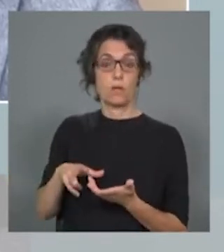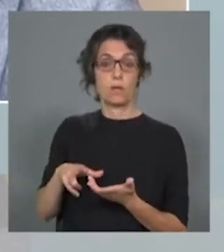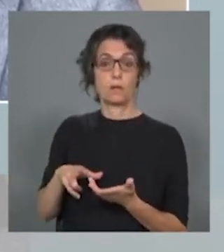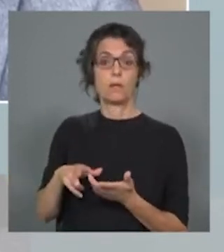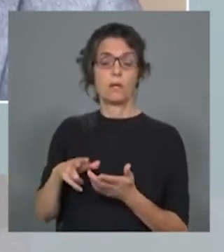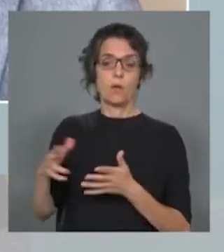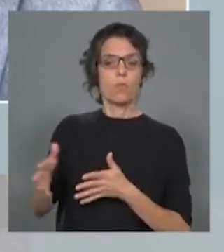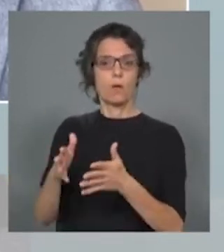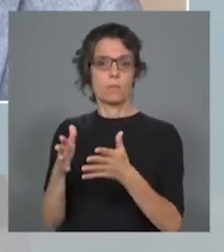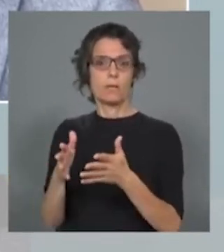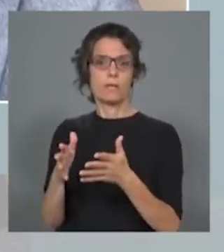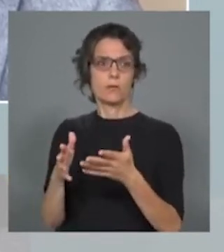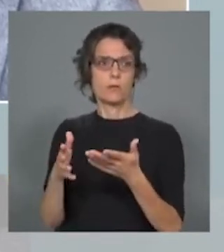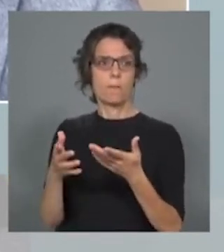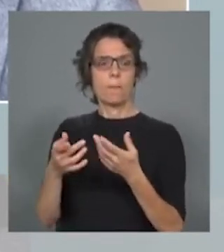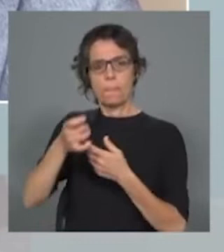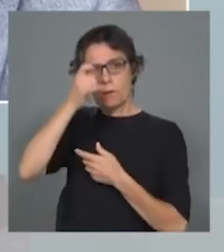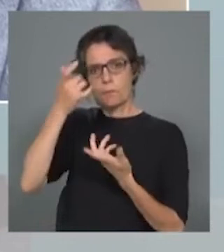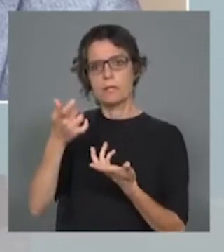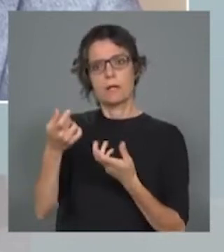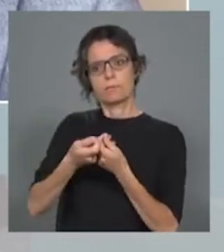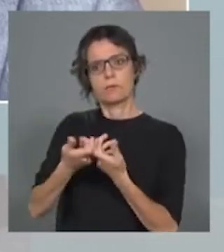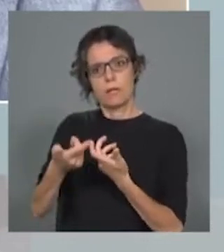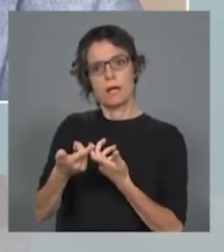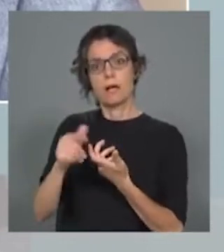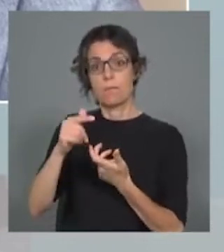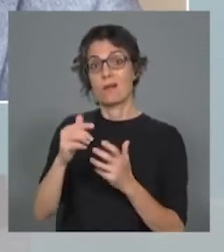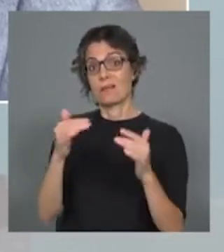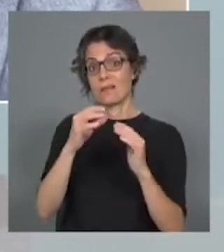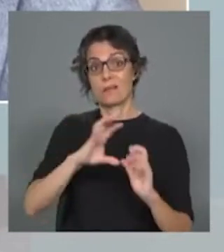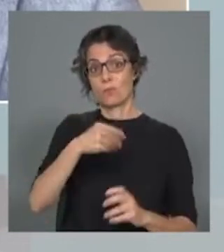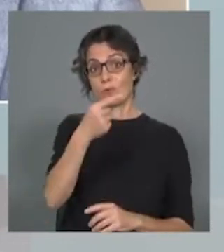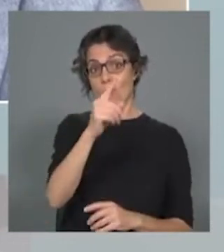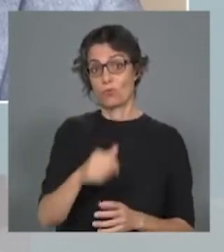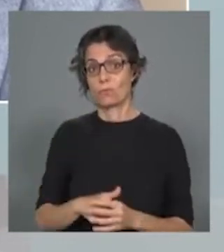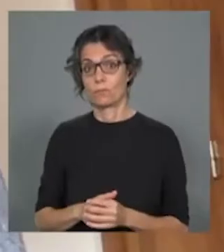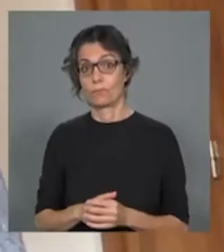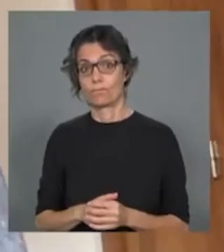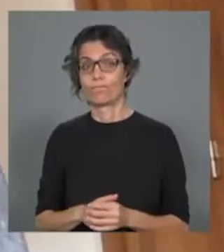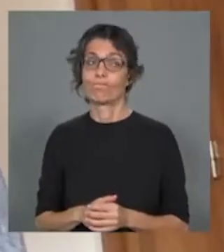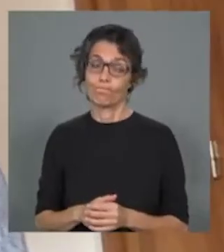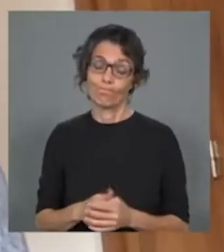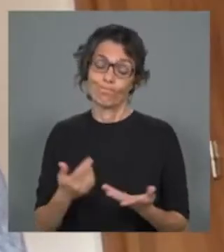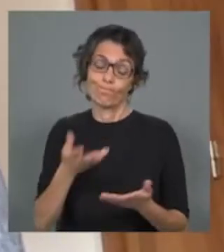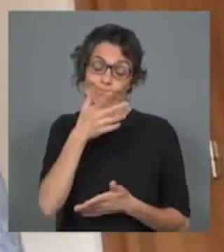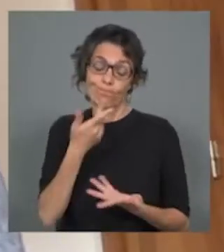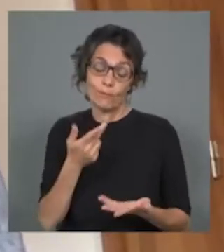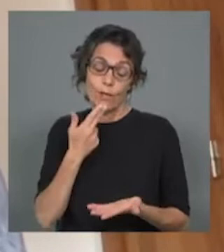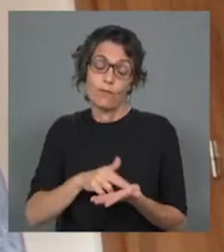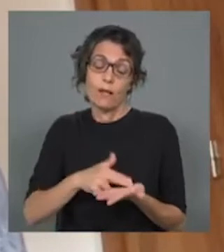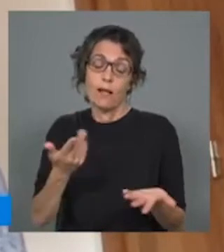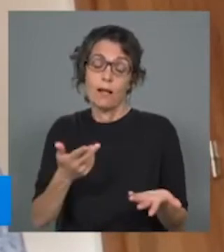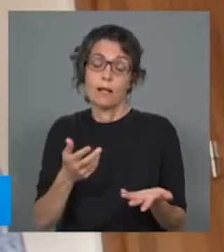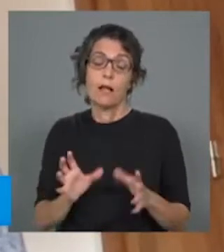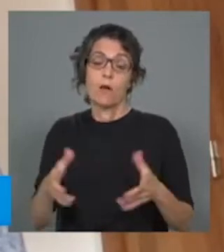um caminho de tolerância e de proximidade, mas não é assim em todo o mundo. Infelizmente não. A comunidade